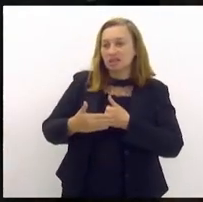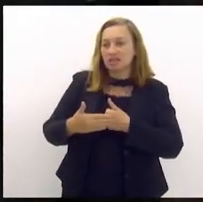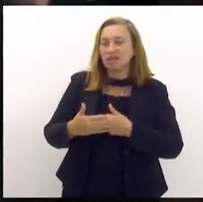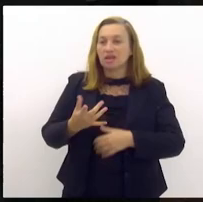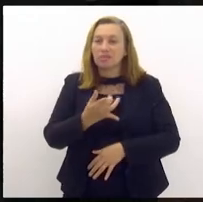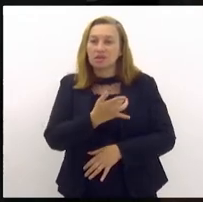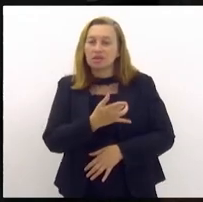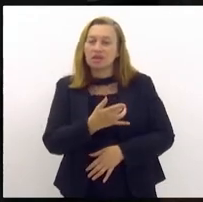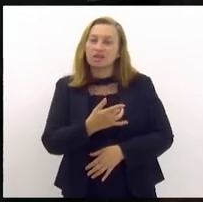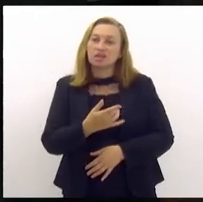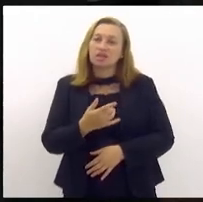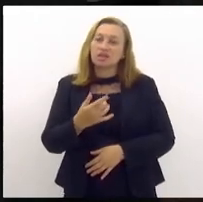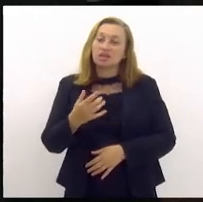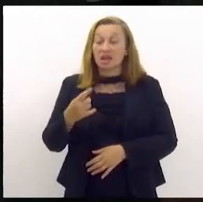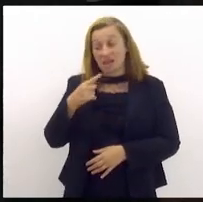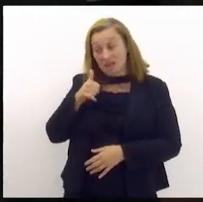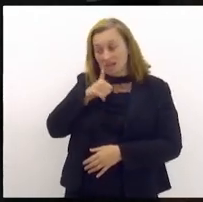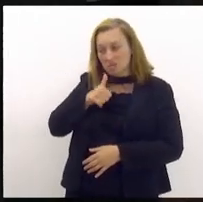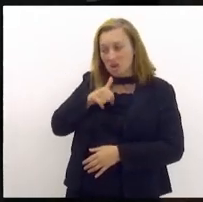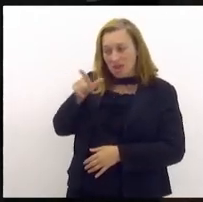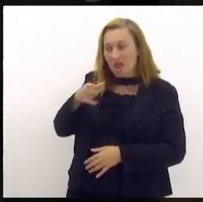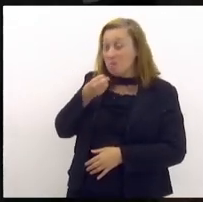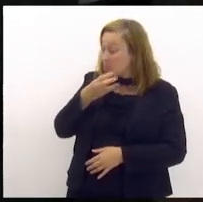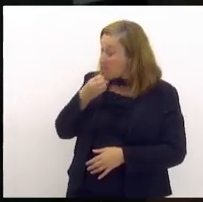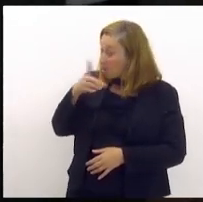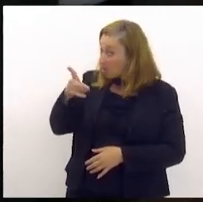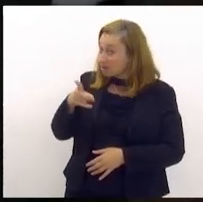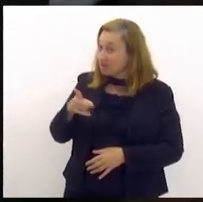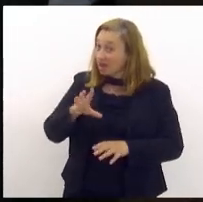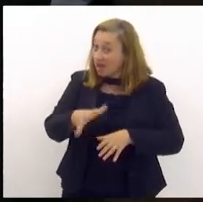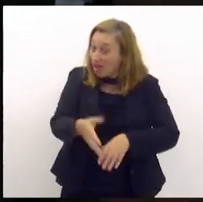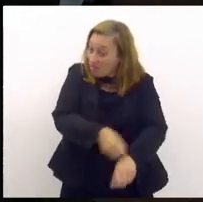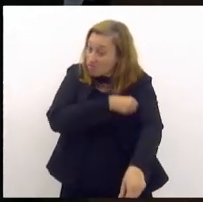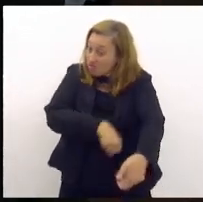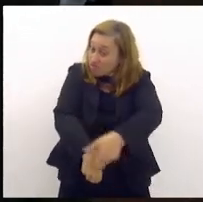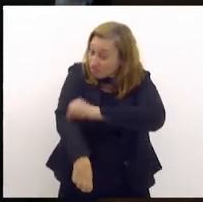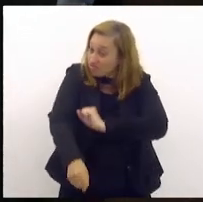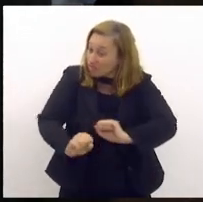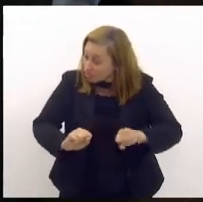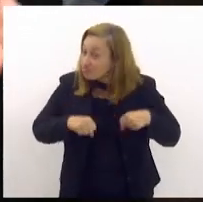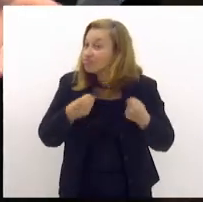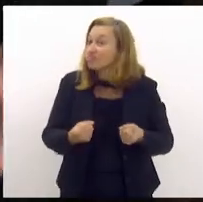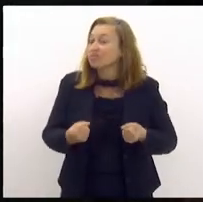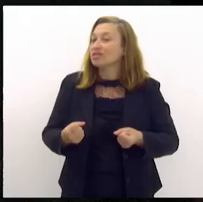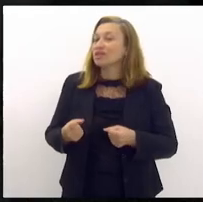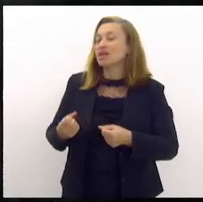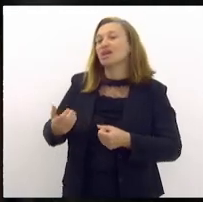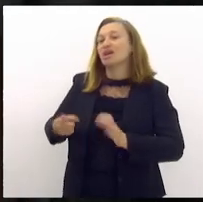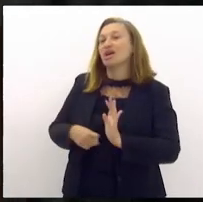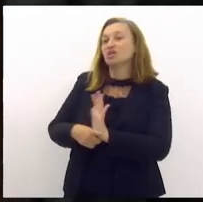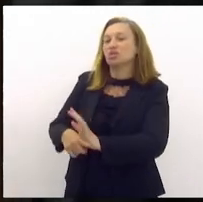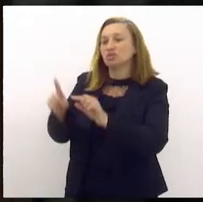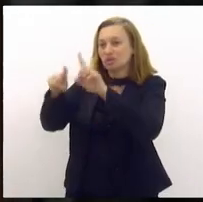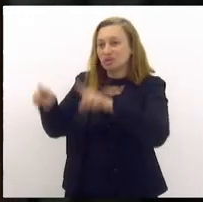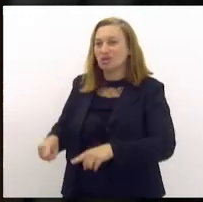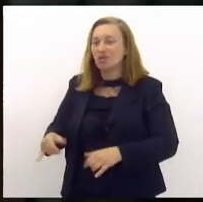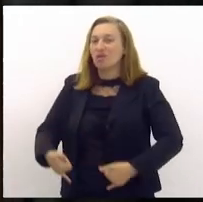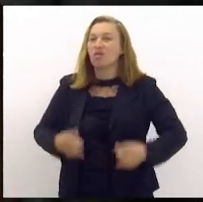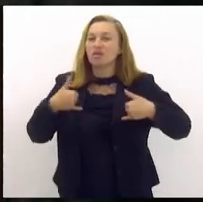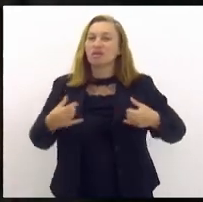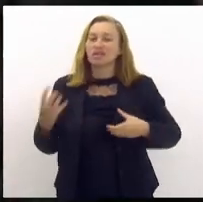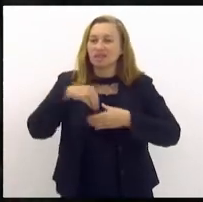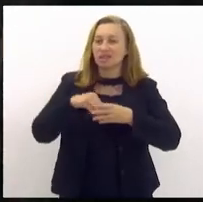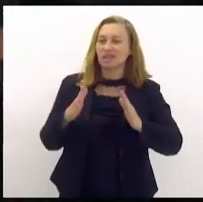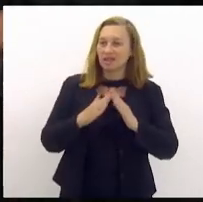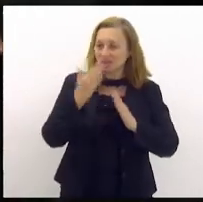generosidade. E essa véia aí, ó, é esperta, viu? Ela bota a mão na massa, ajuda muitos funcionários, e é um orgulho ter essa pessoa como aqui dentro da